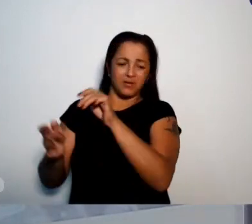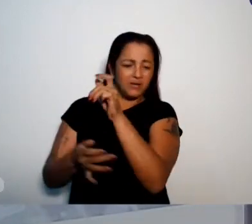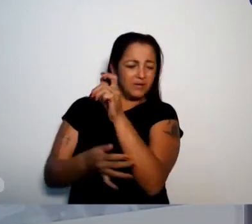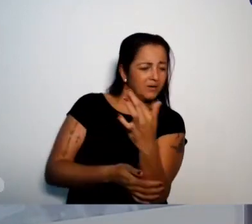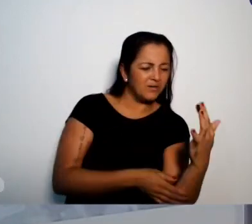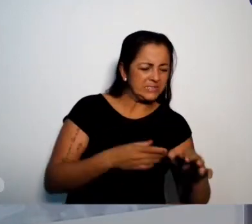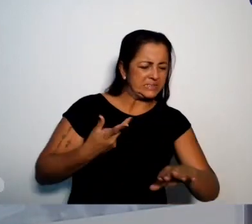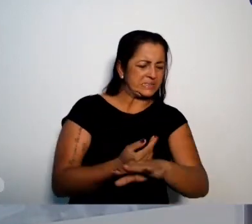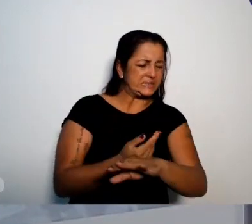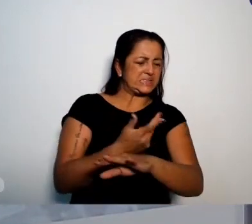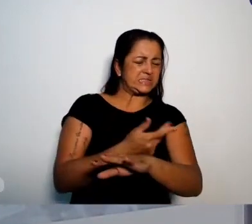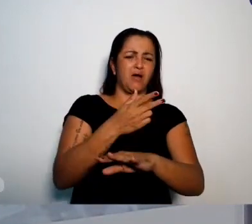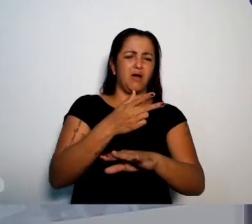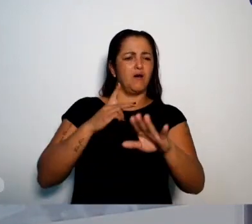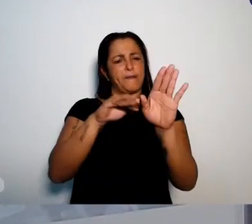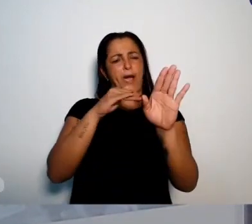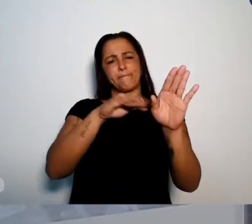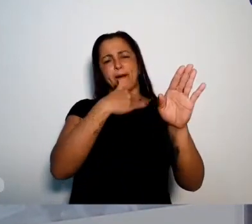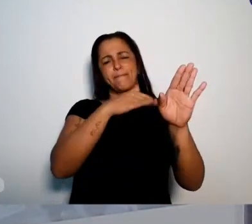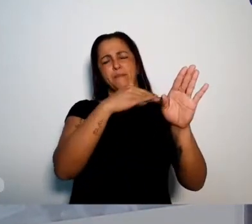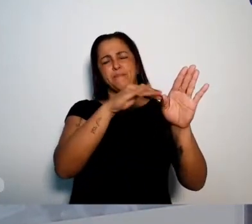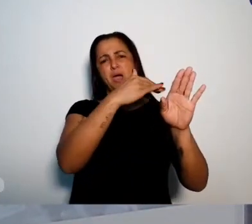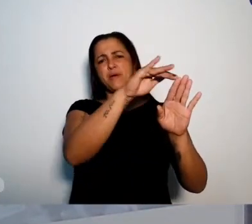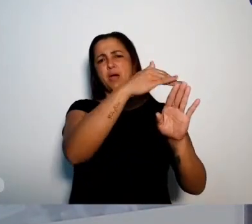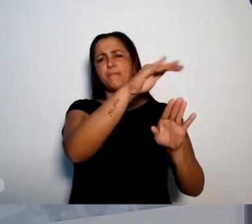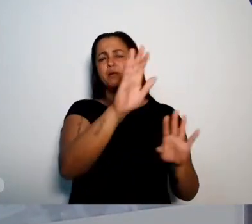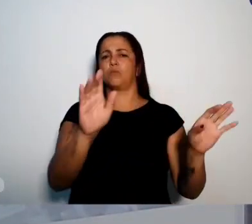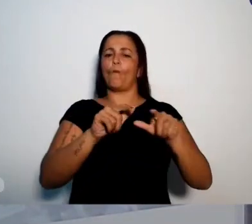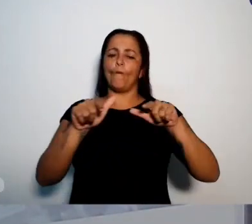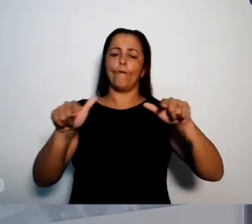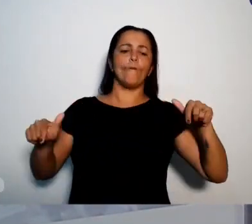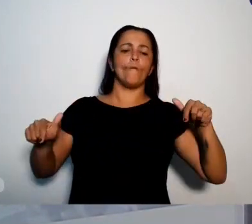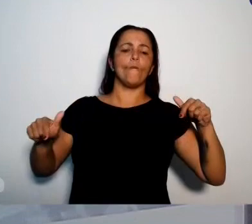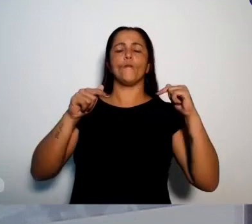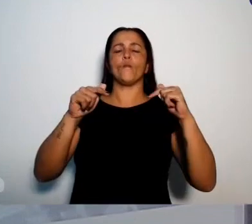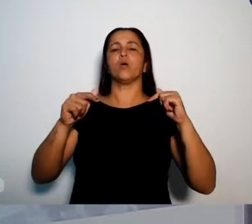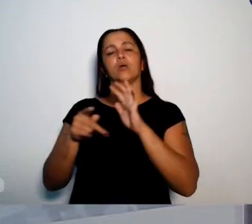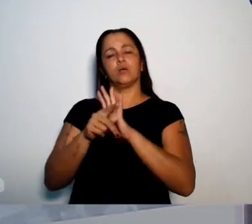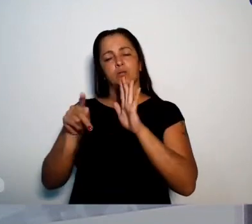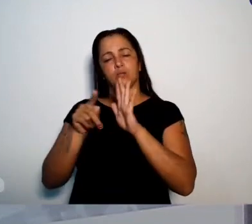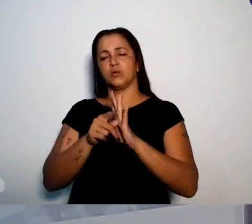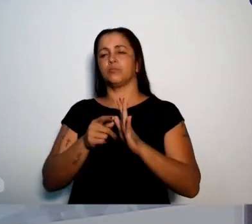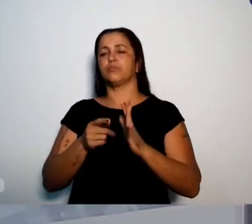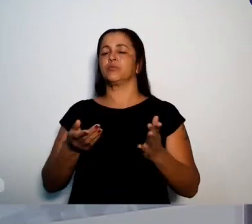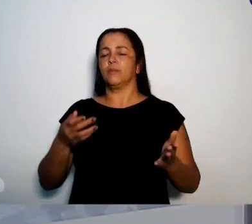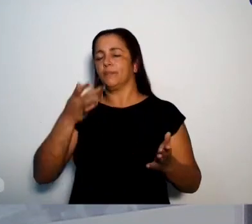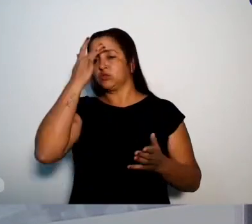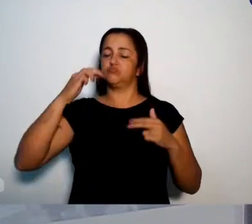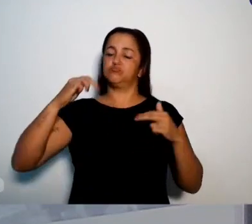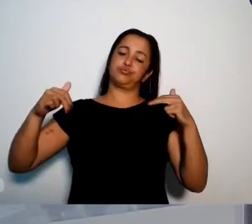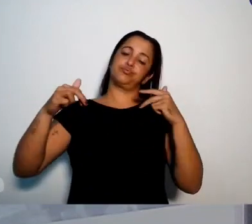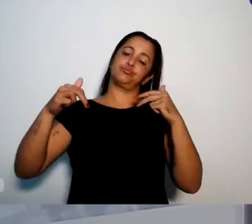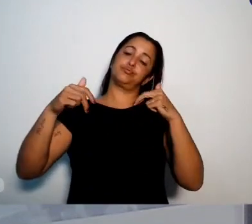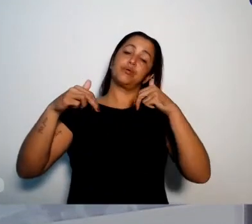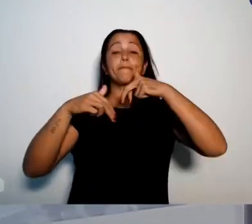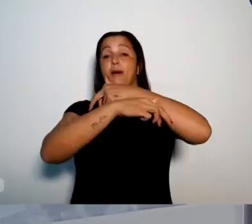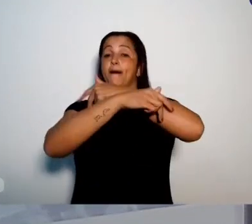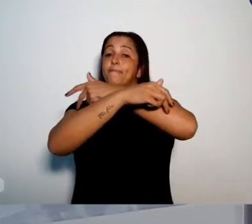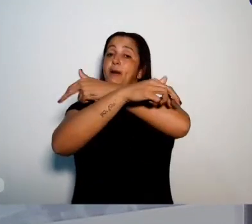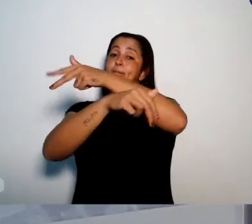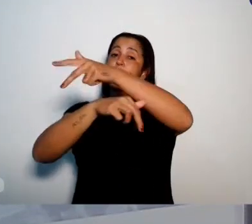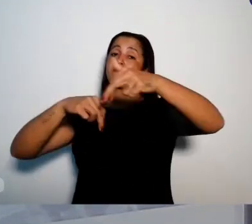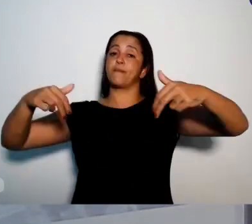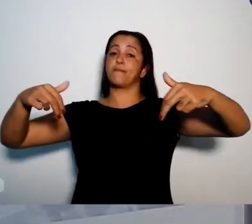torno da creche Criança Feliz, para que as pessoas possam caminhar ali sem risco de acidente.